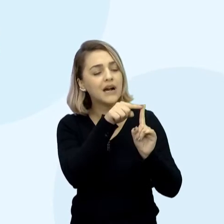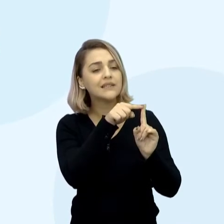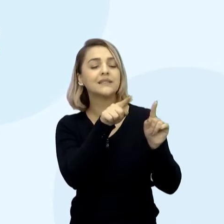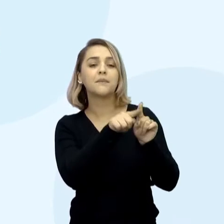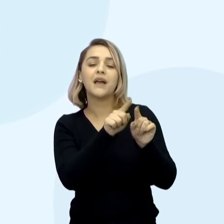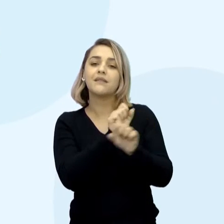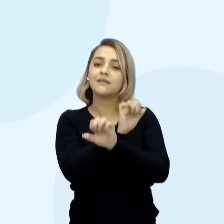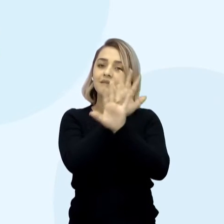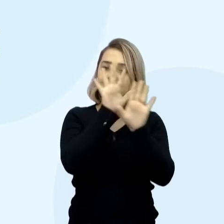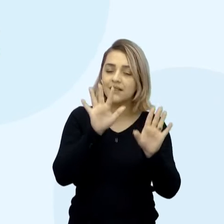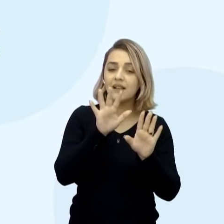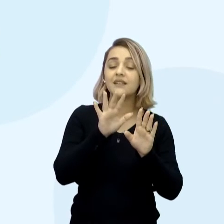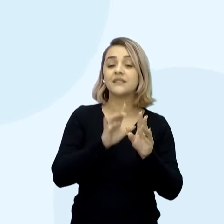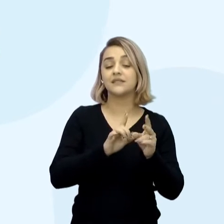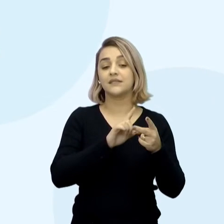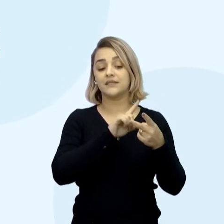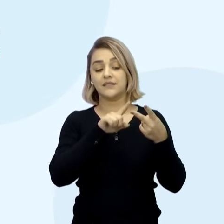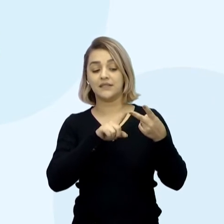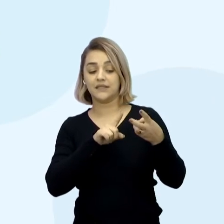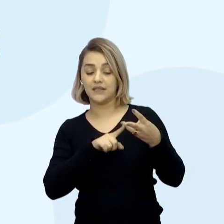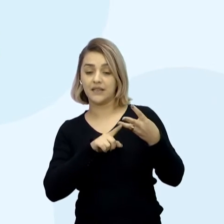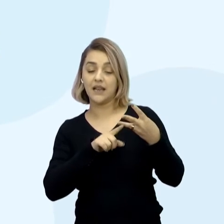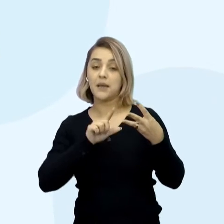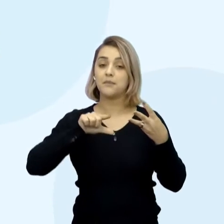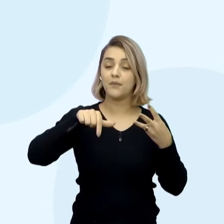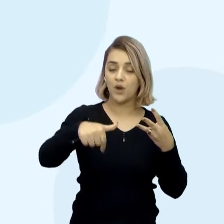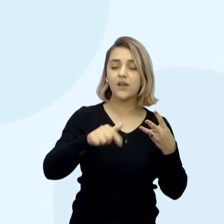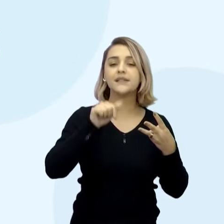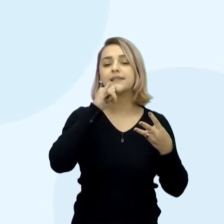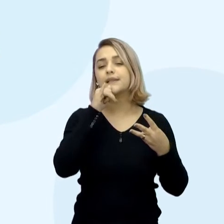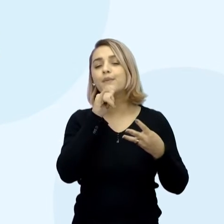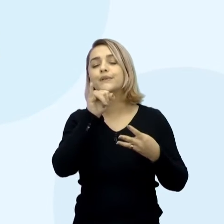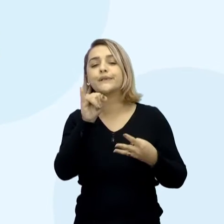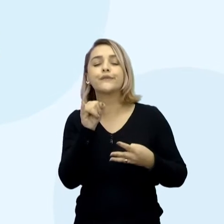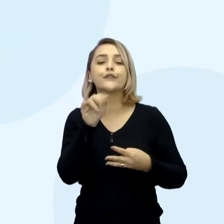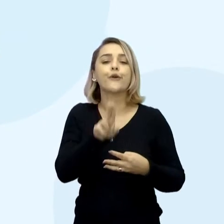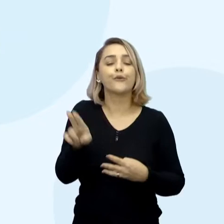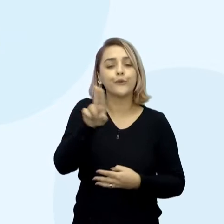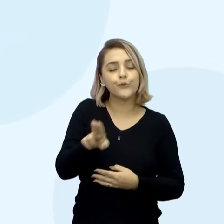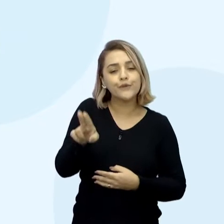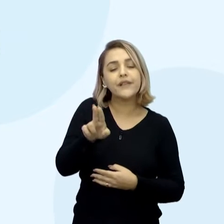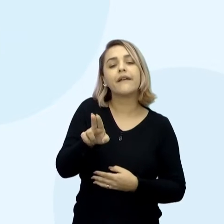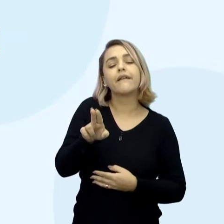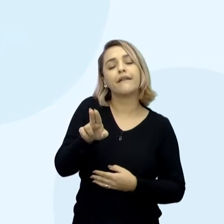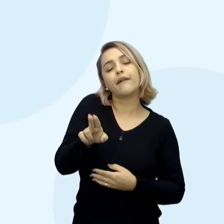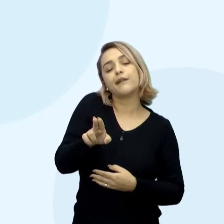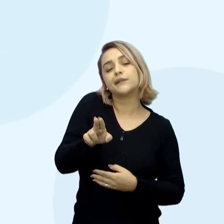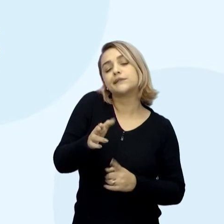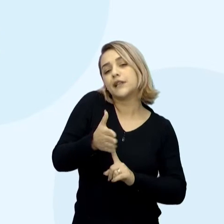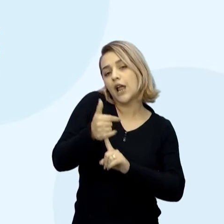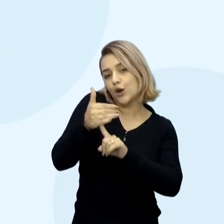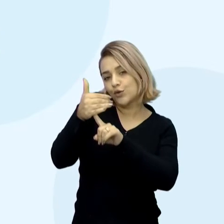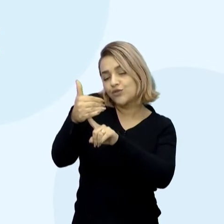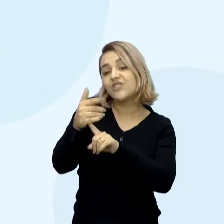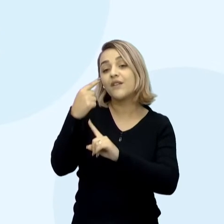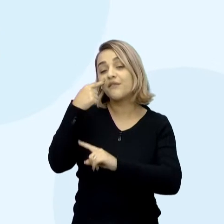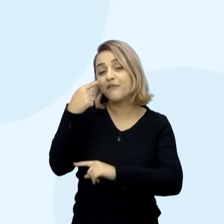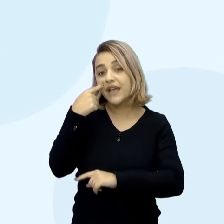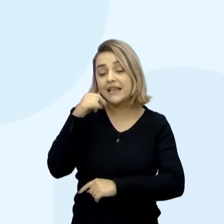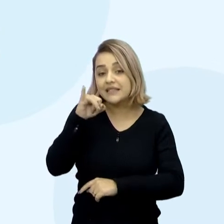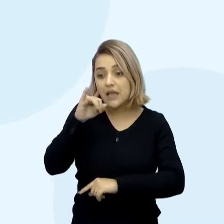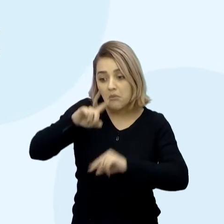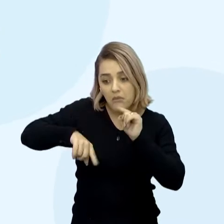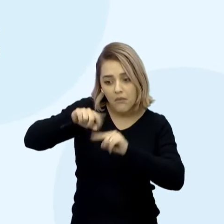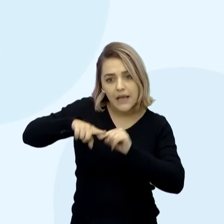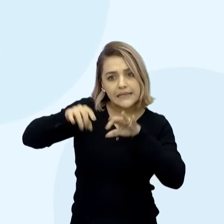Após isso, se você for usar aí algum recurso tecnológico, verifique se eles estão funcionando